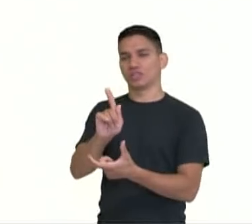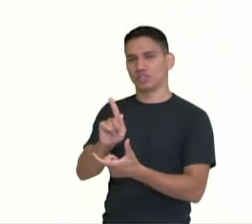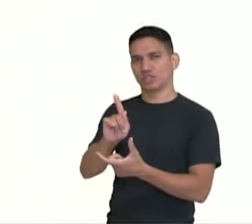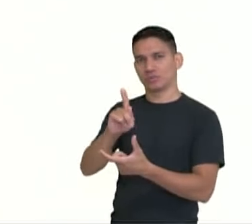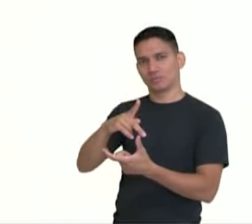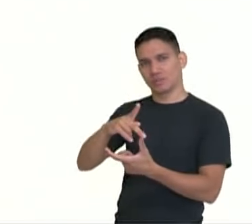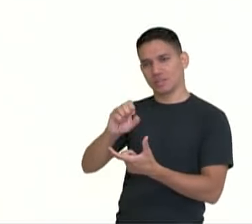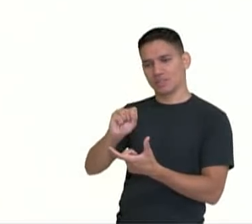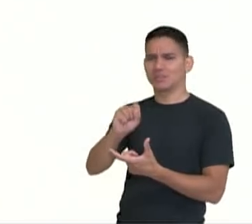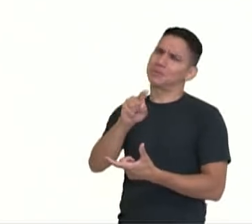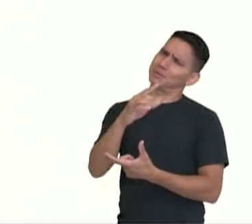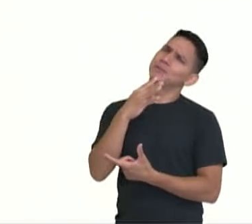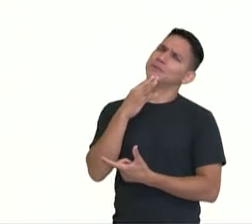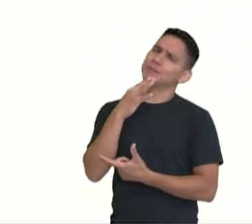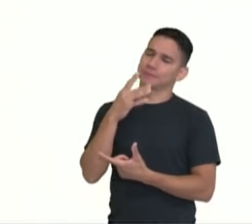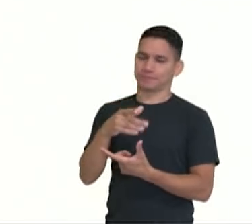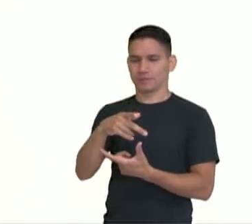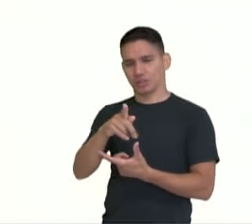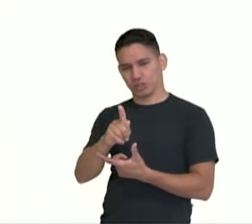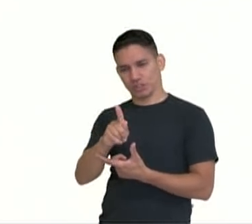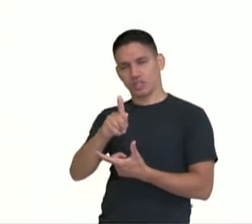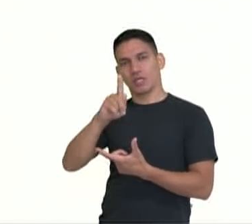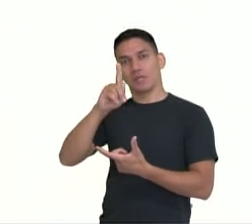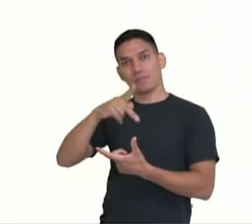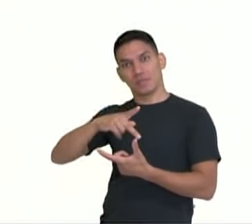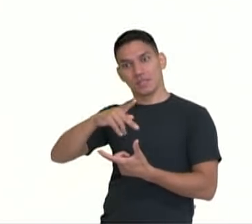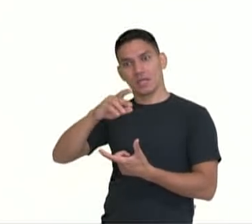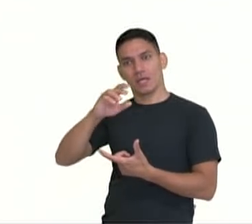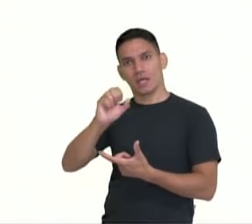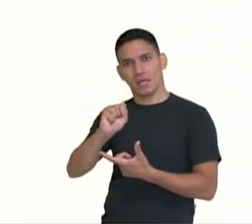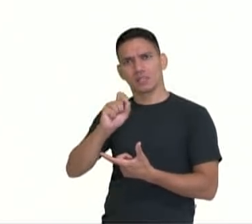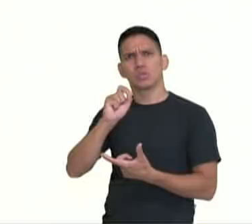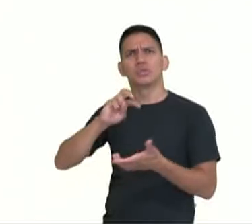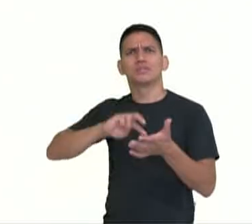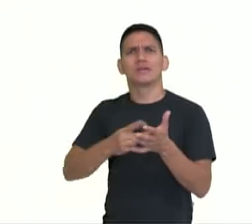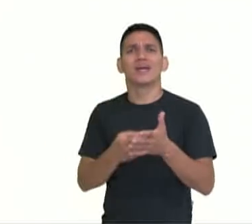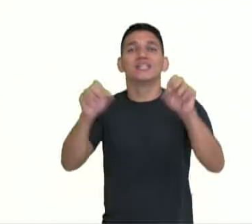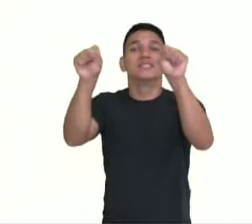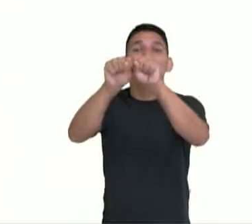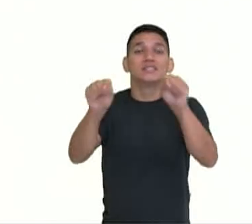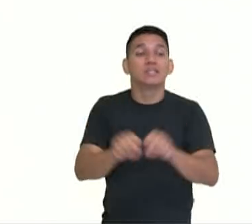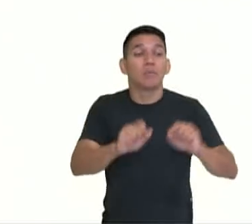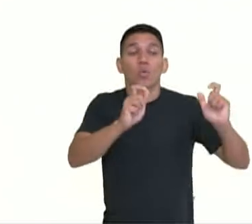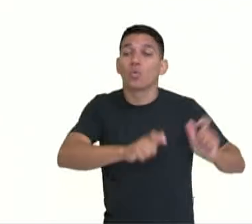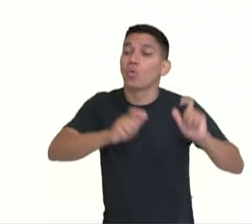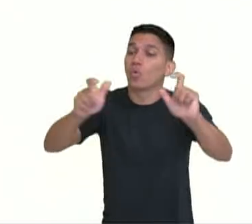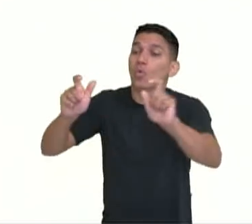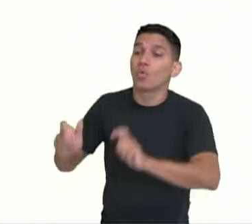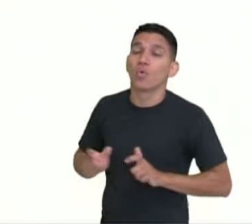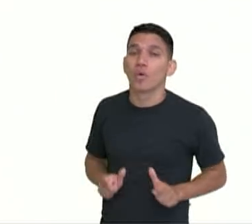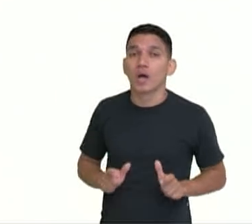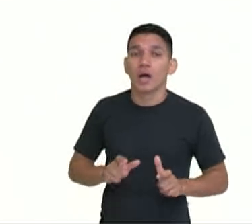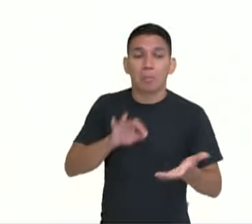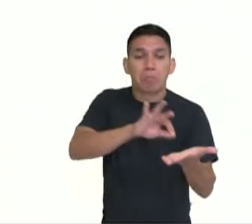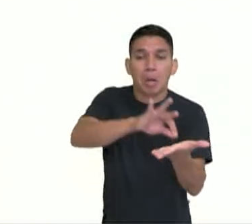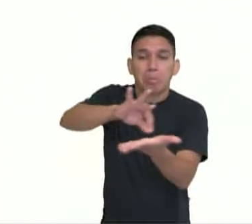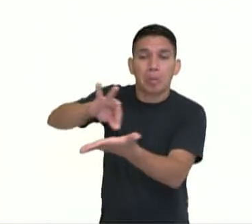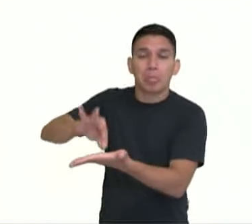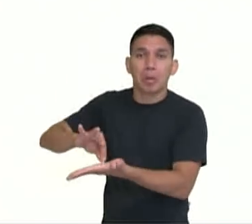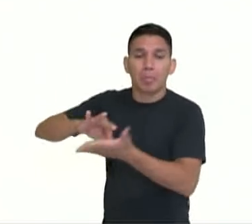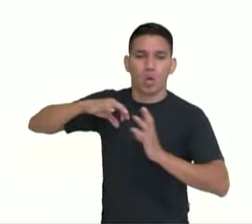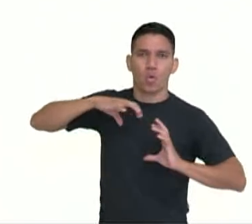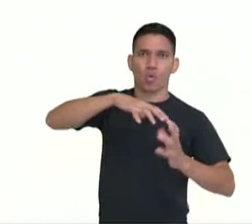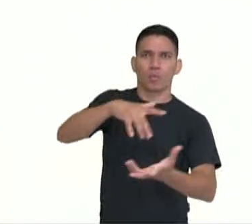sistema GPS, Sistema de Posicionamento Global, né? Como que pensamos